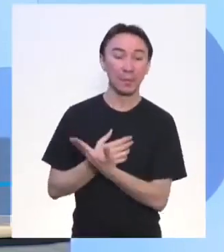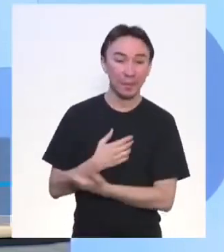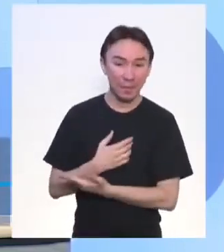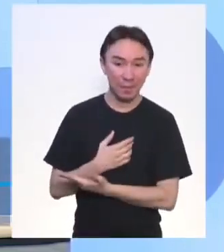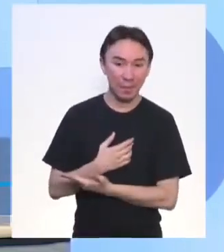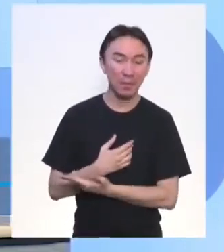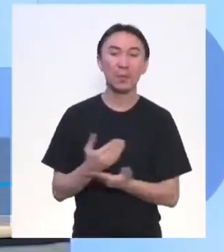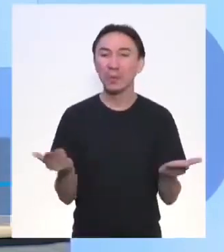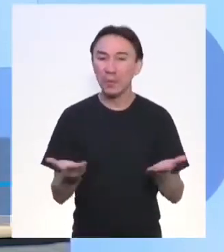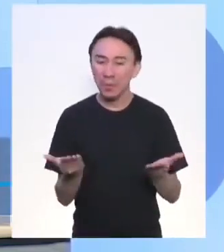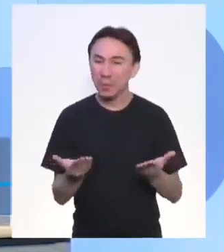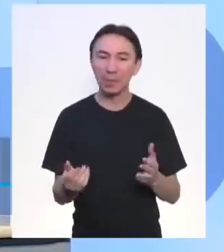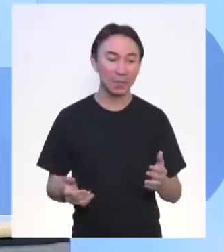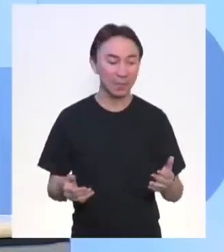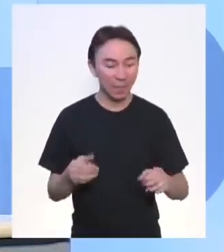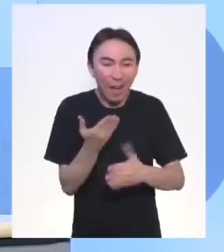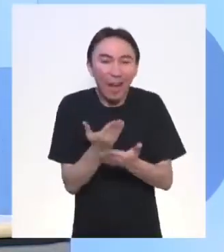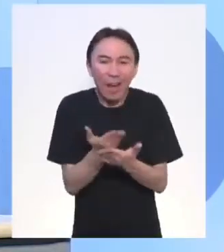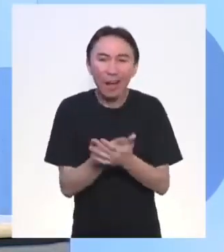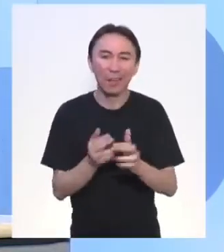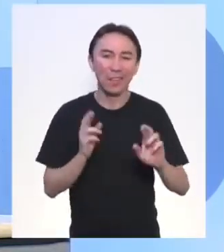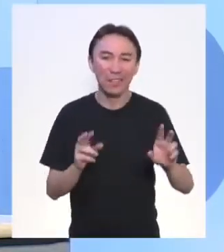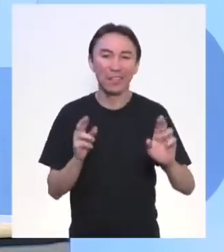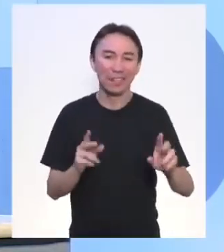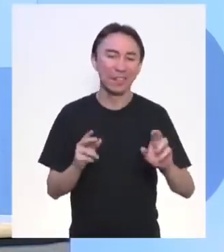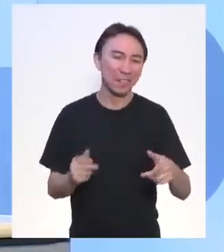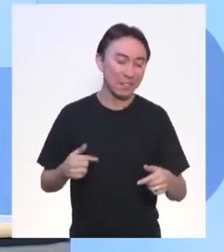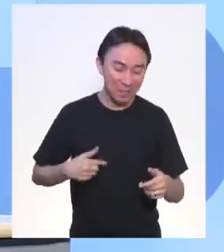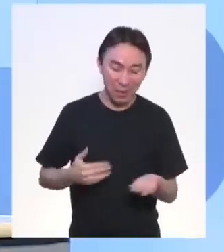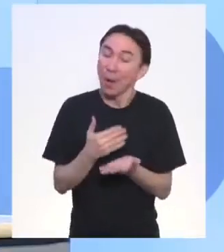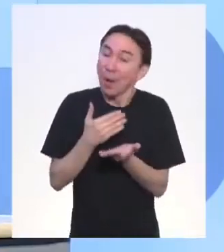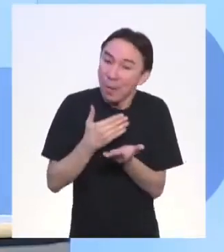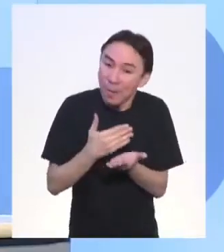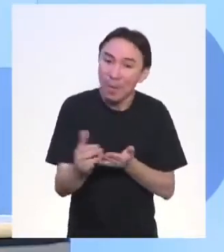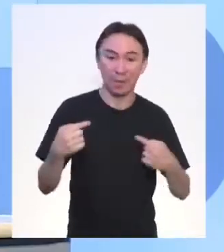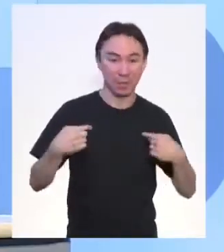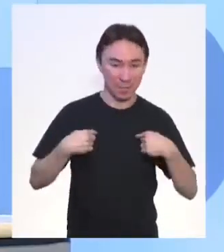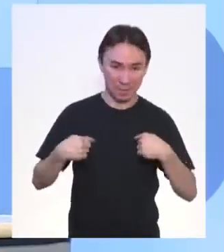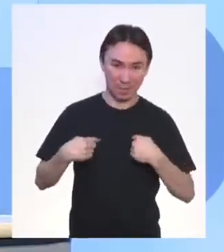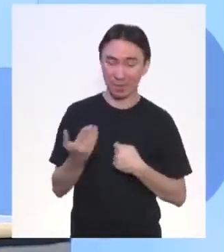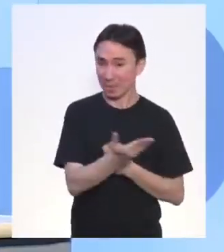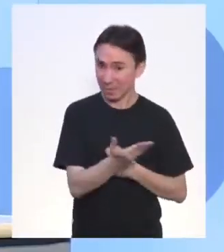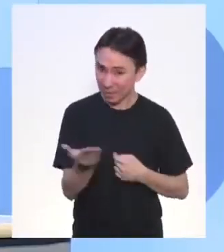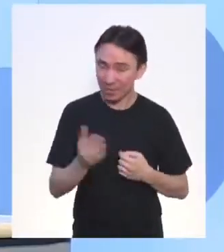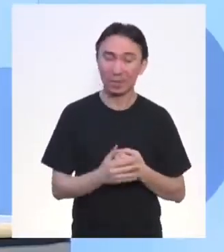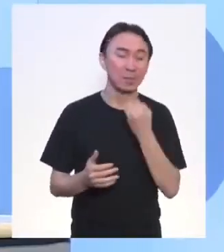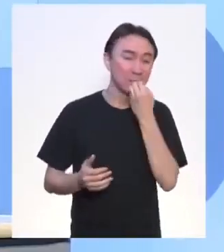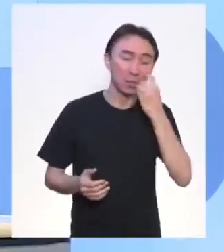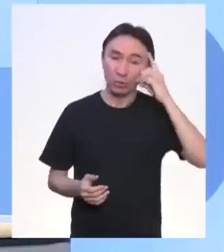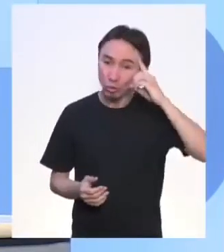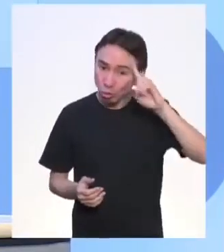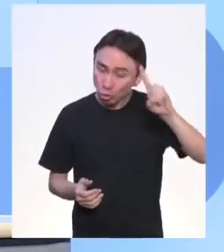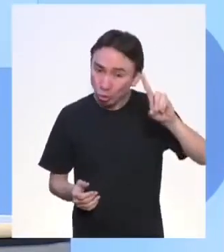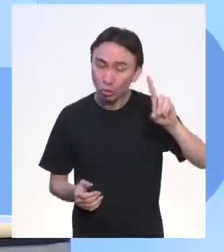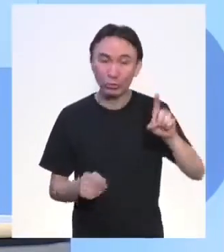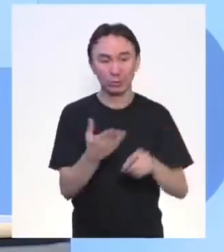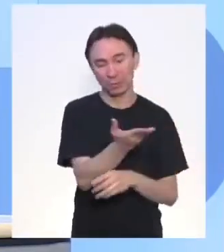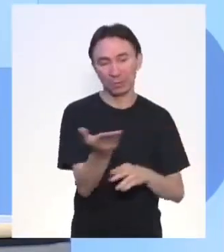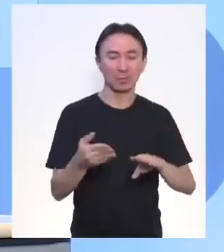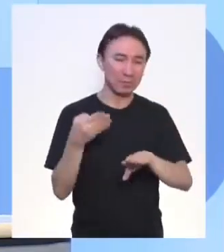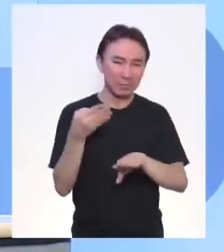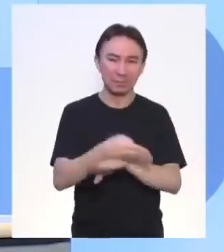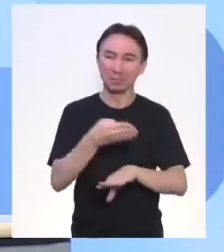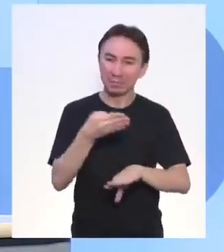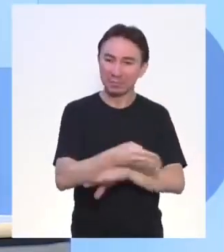modelinho diferente, né? A aula começando comigo para desejar um bom dia a todos, inclusive estão participando aqui